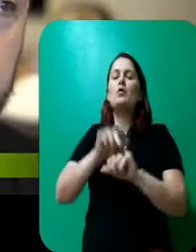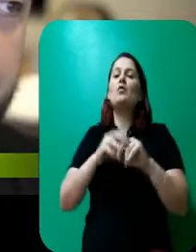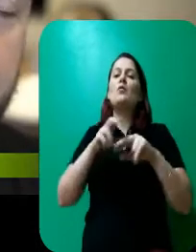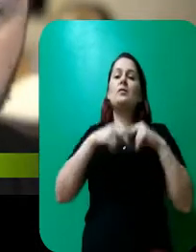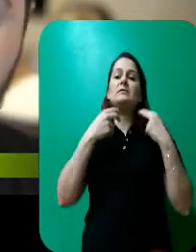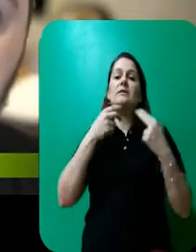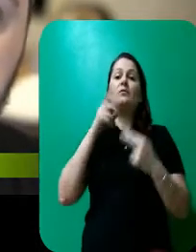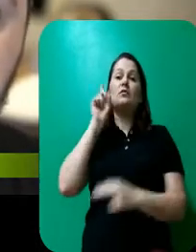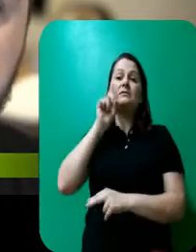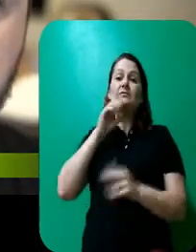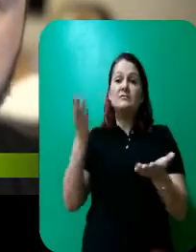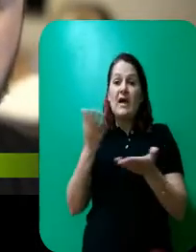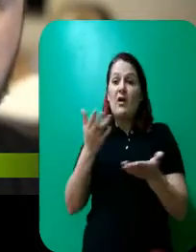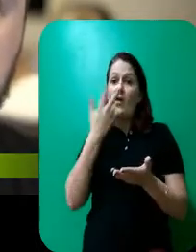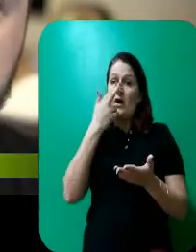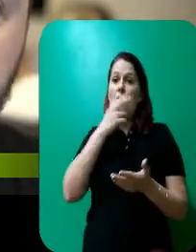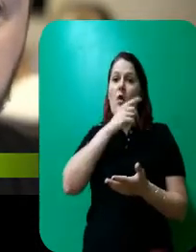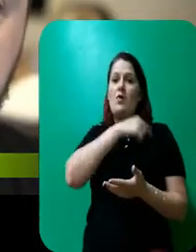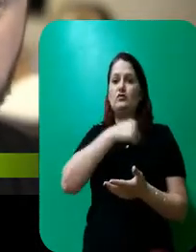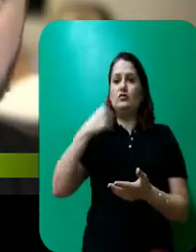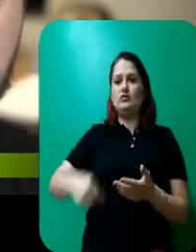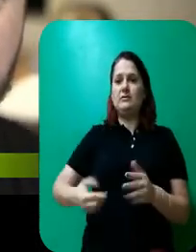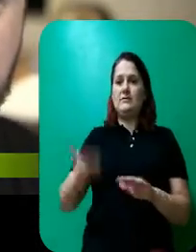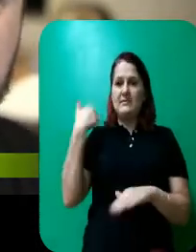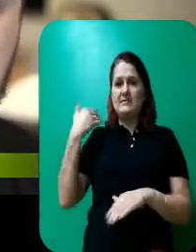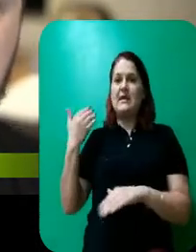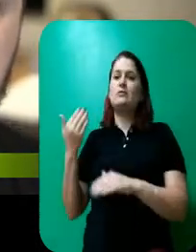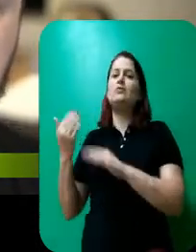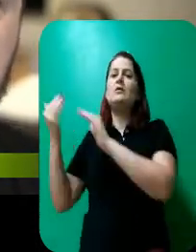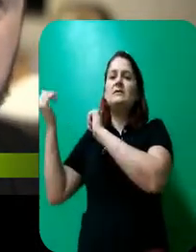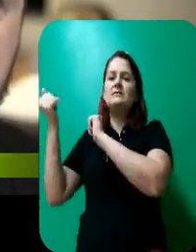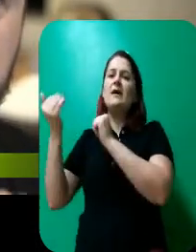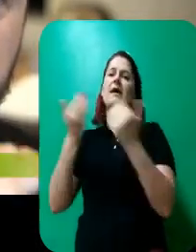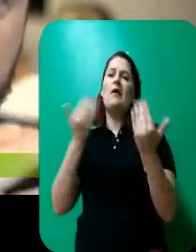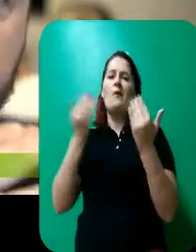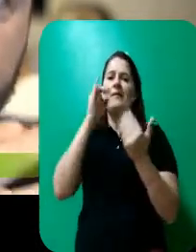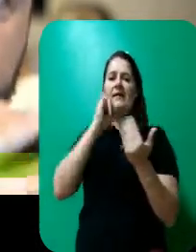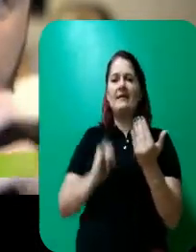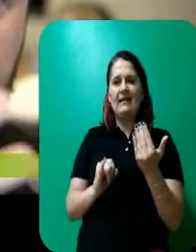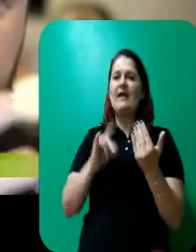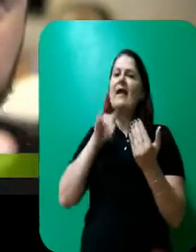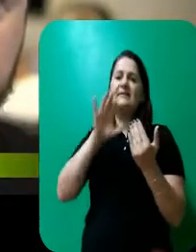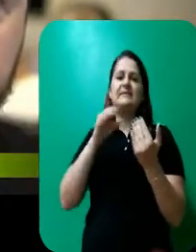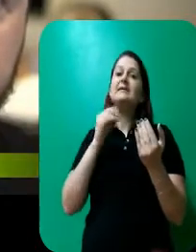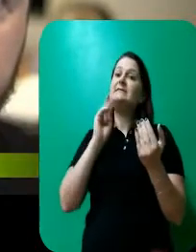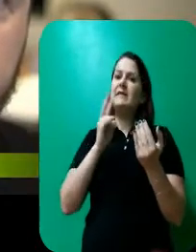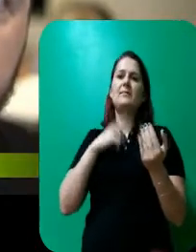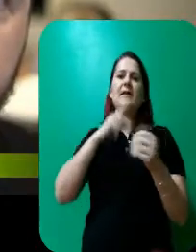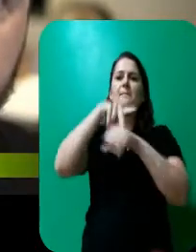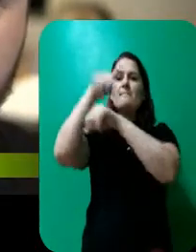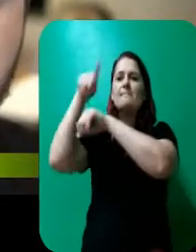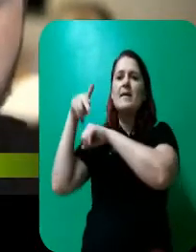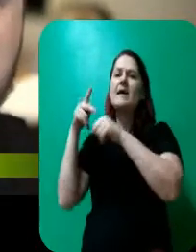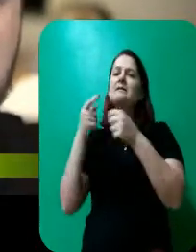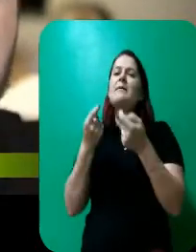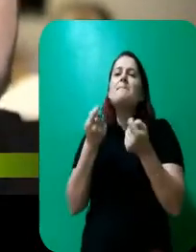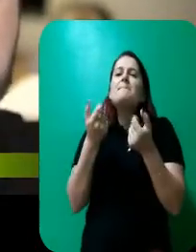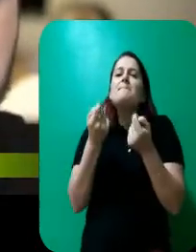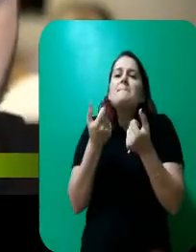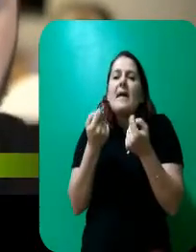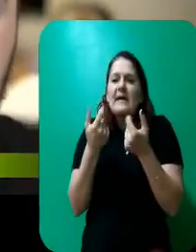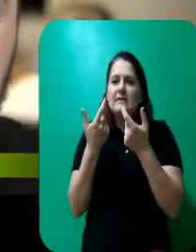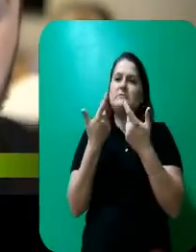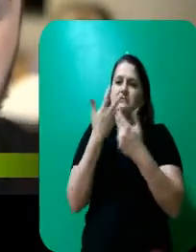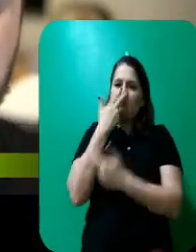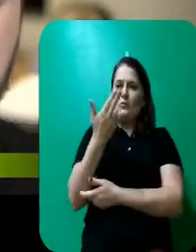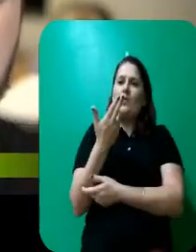agora onde a Itália estava algum tempo atrás e por aí vai. Para cada introdução, o crescimento do coronavírus é relativamente constante ao redor, a não ser que alguma coisa muito